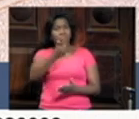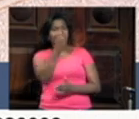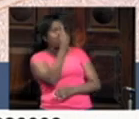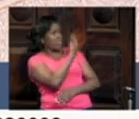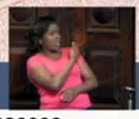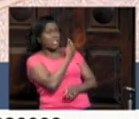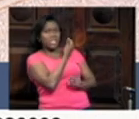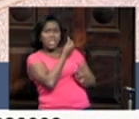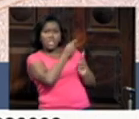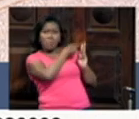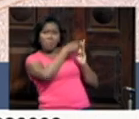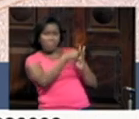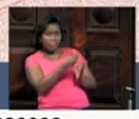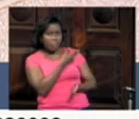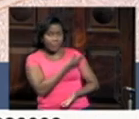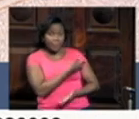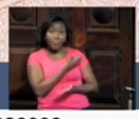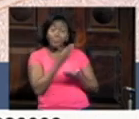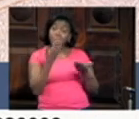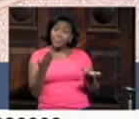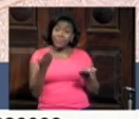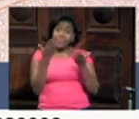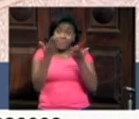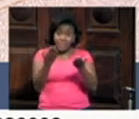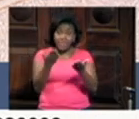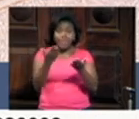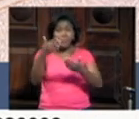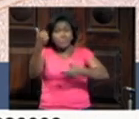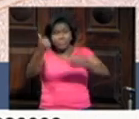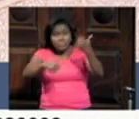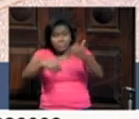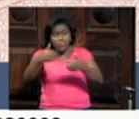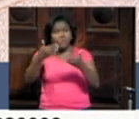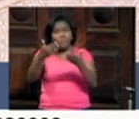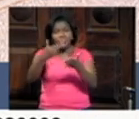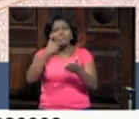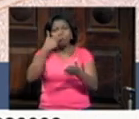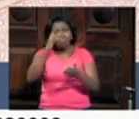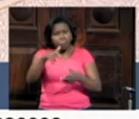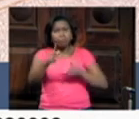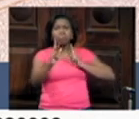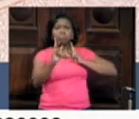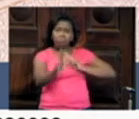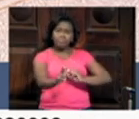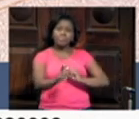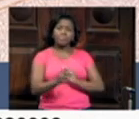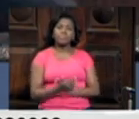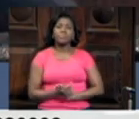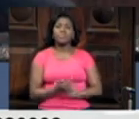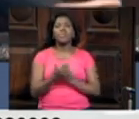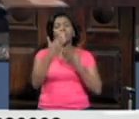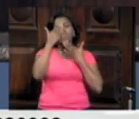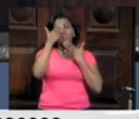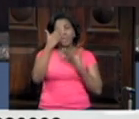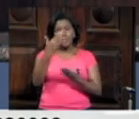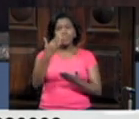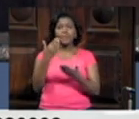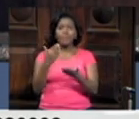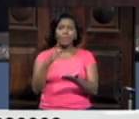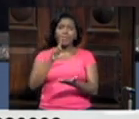16 meses atrás. Então, deputado Luiz Paulo, faço das suas palavras as minhas palavras. Muito obrigado, deputado